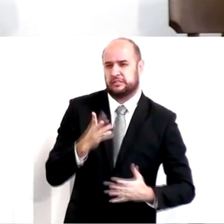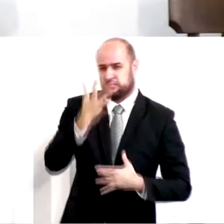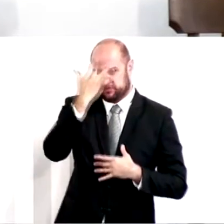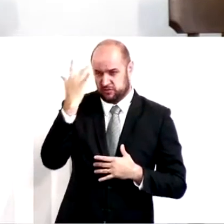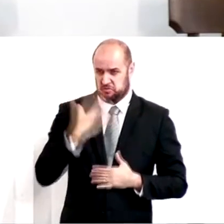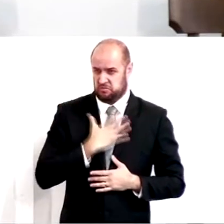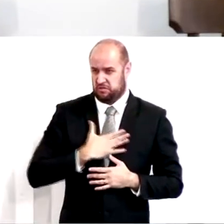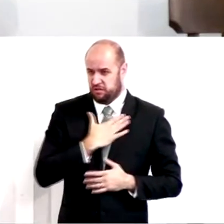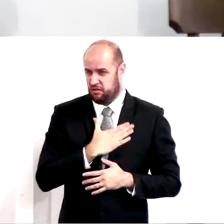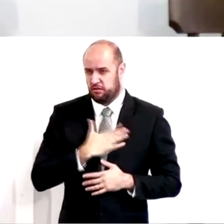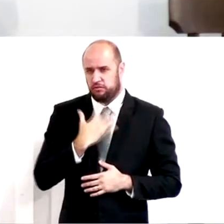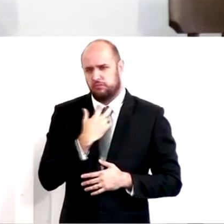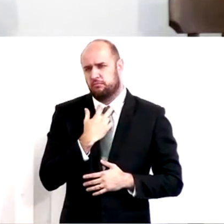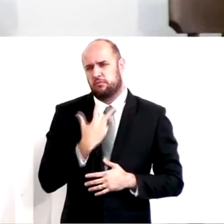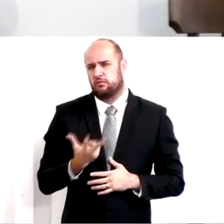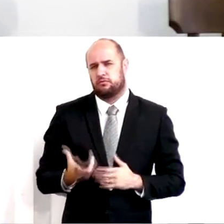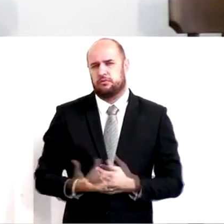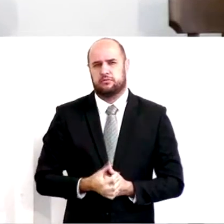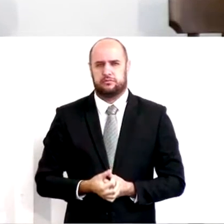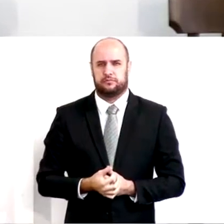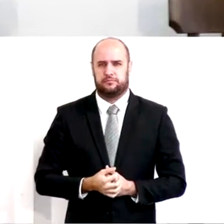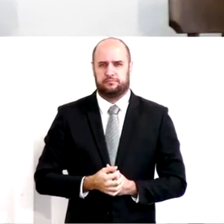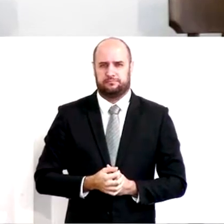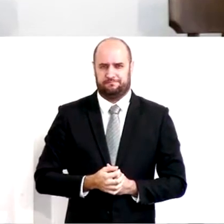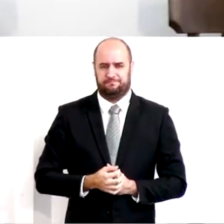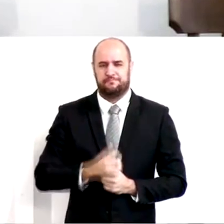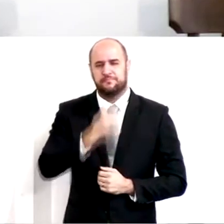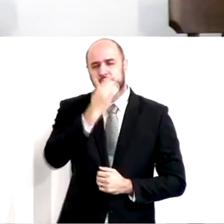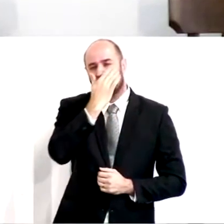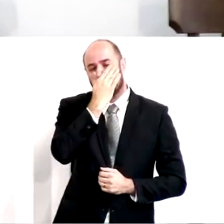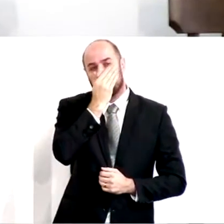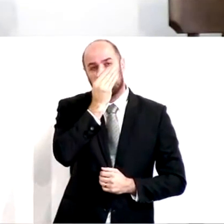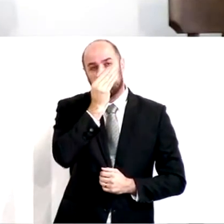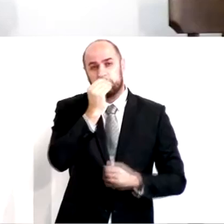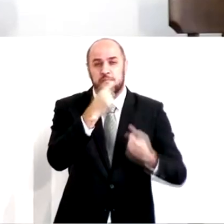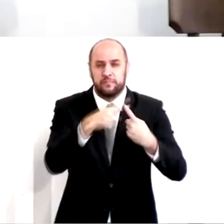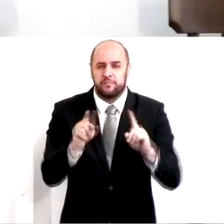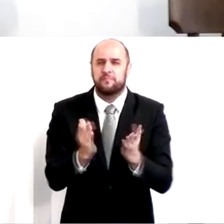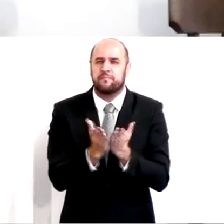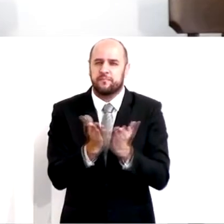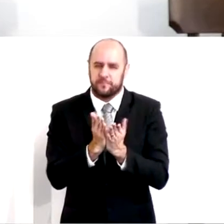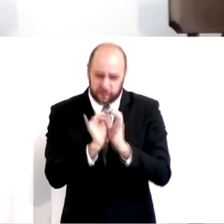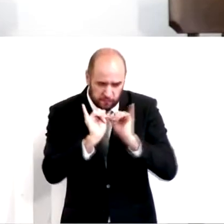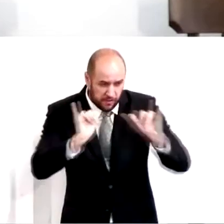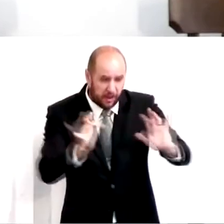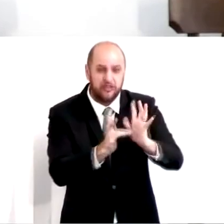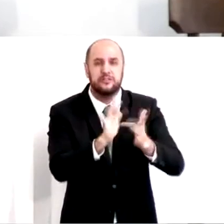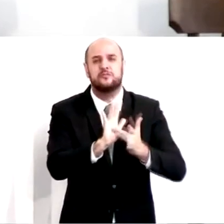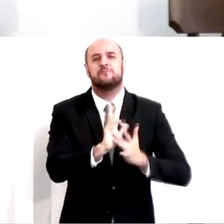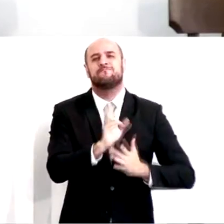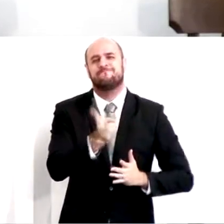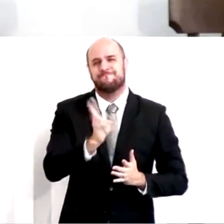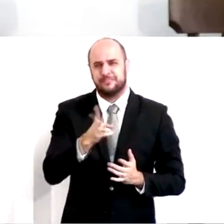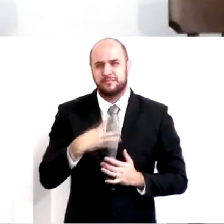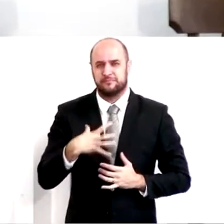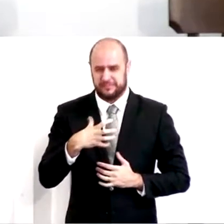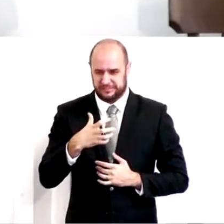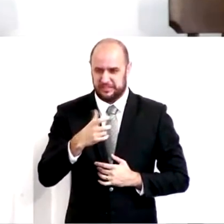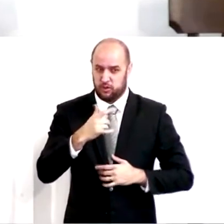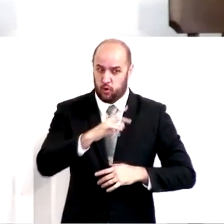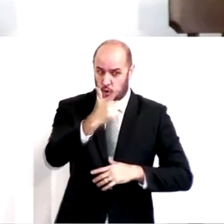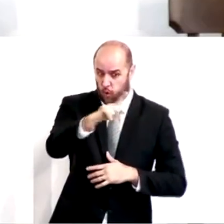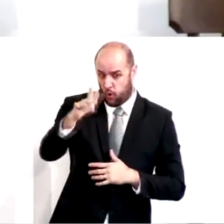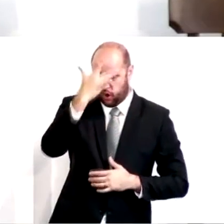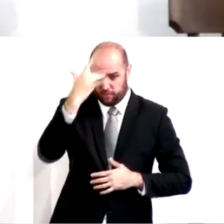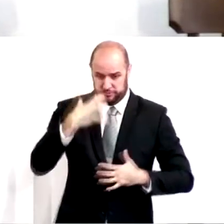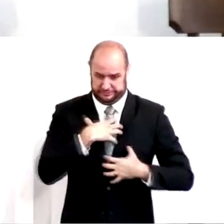que diz, se quiser ser amigo do mundo, não será amigo de Deus. Mas ele não pensa nisso. Ele pensa